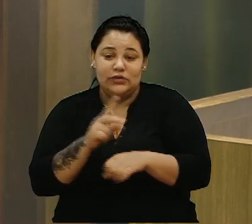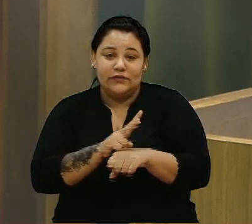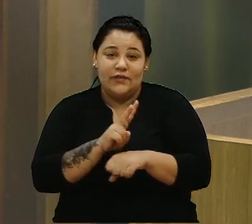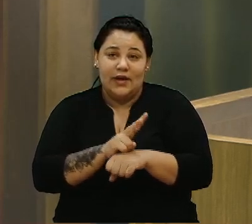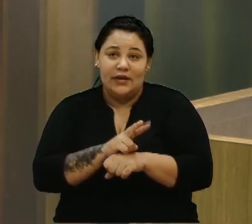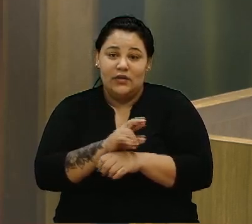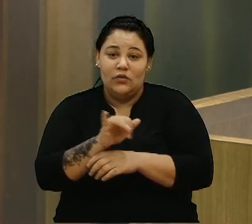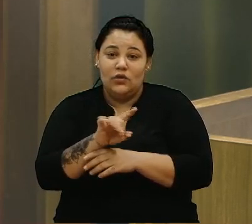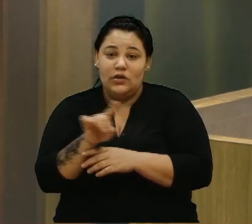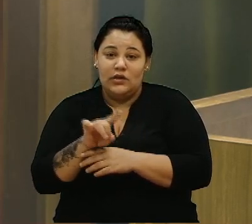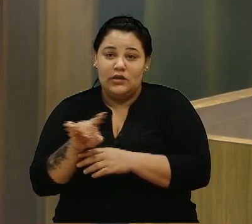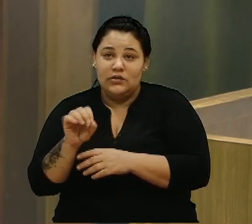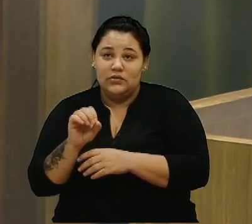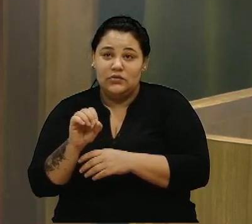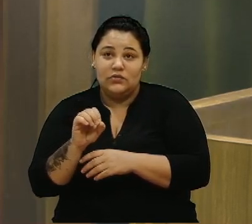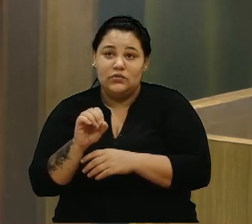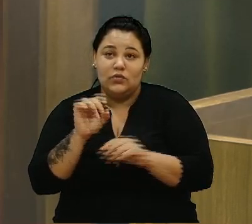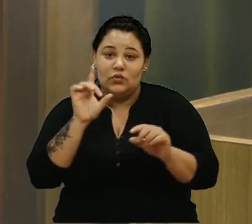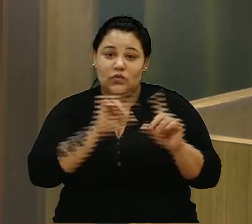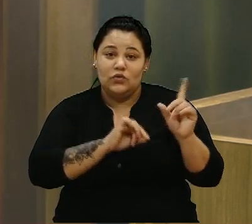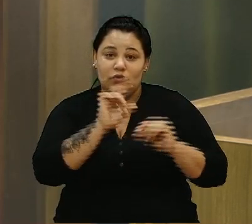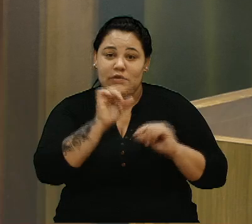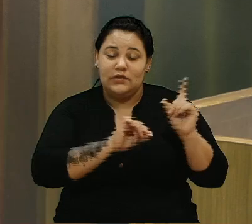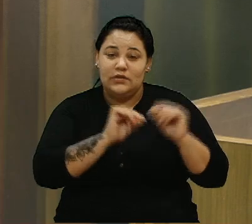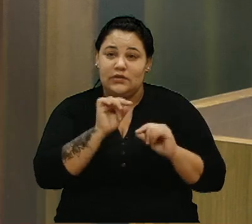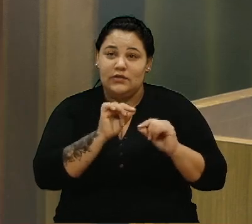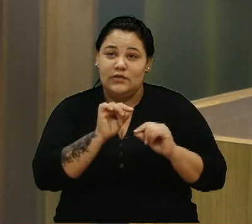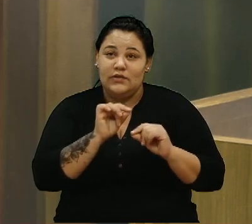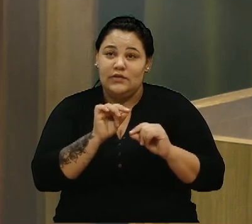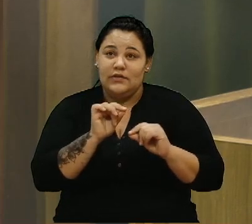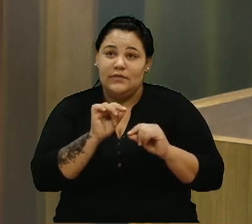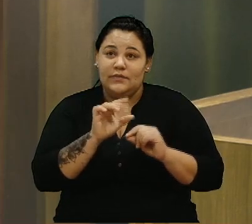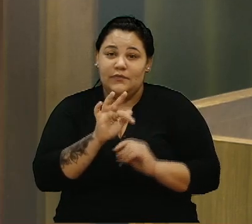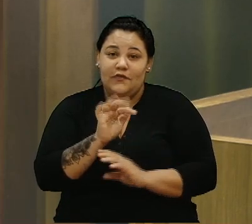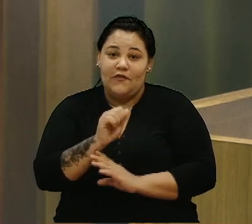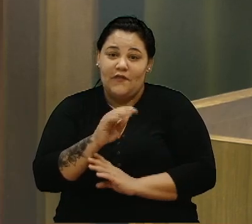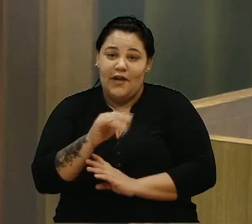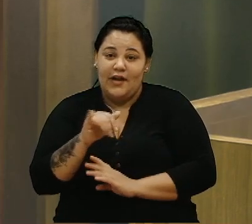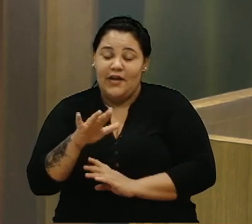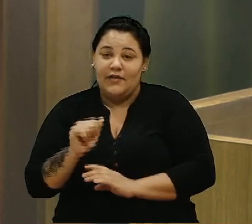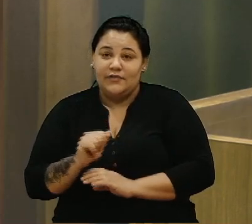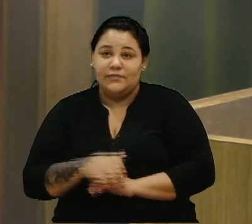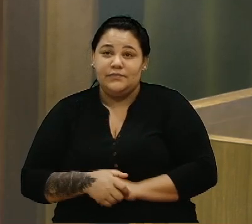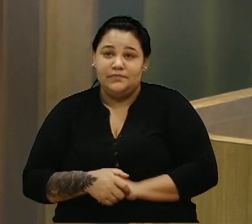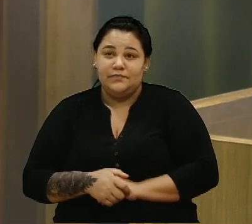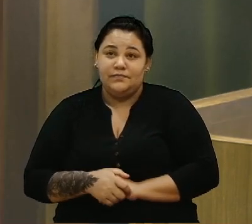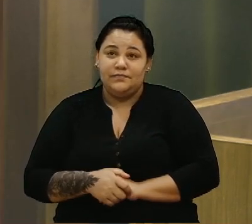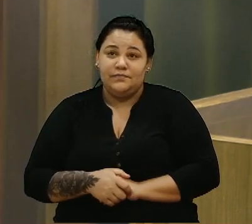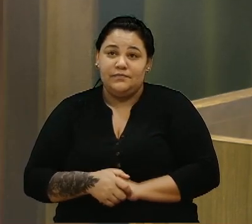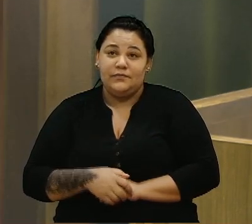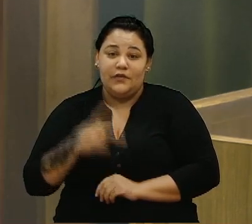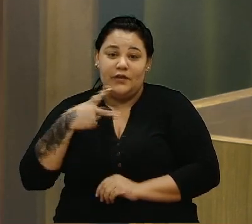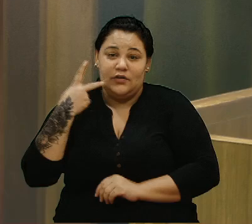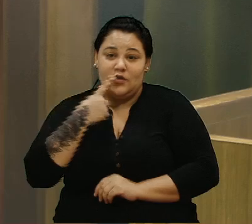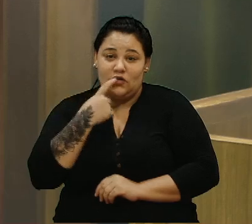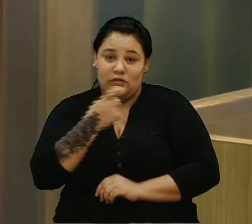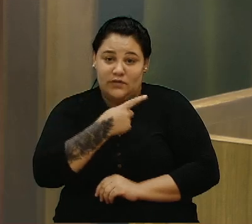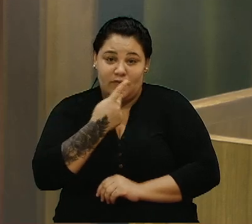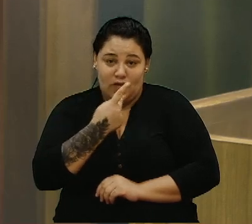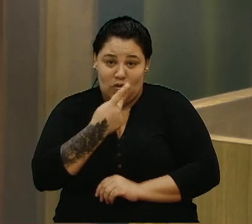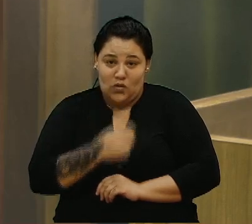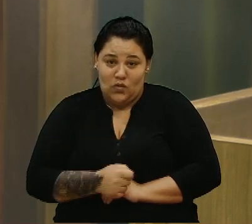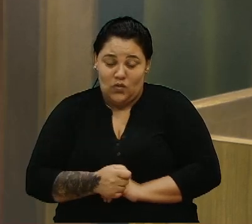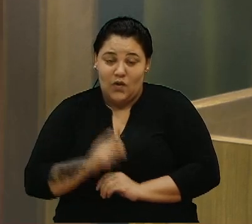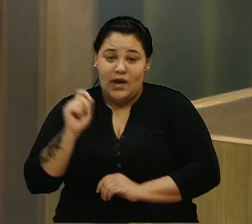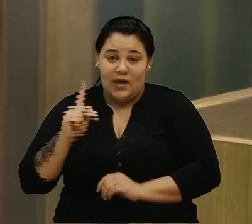o Cruzeiro, o Fátima e as crianças sofrendo. A vereadora Rose falou, e aí é uma outra questão. Quem acaba